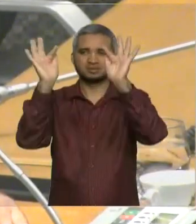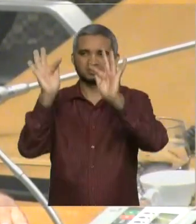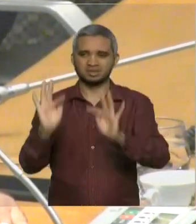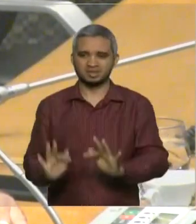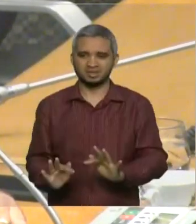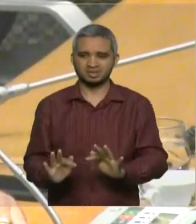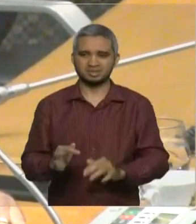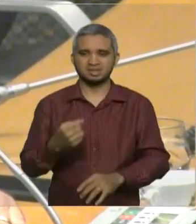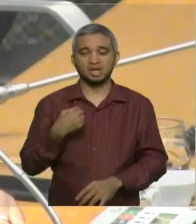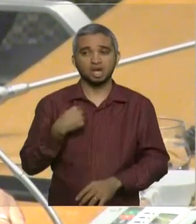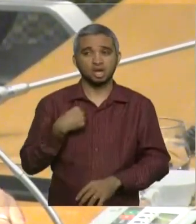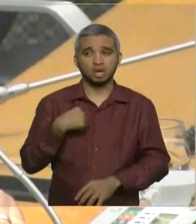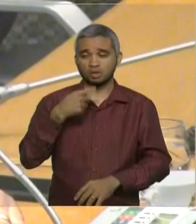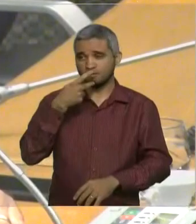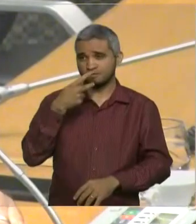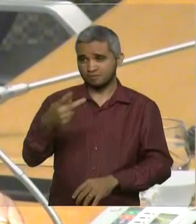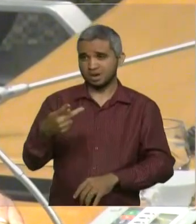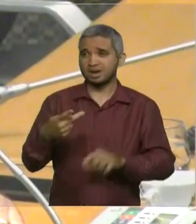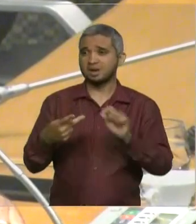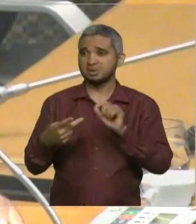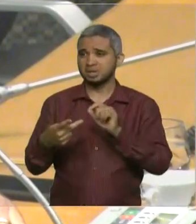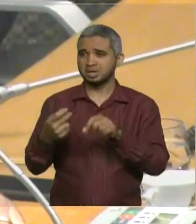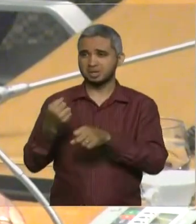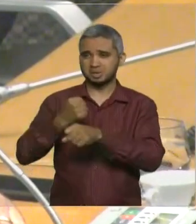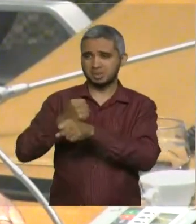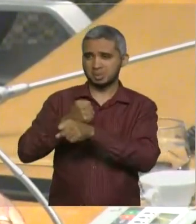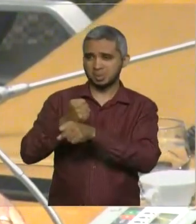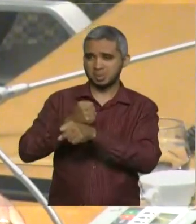dizer que é mentira, porque a senhora não parece ter essa idade.